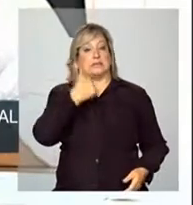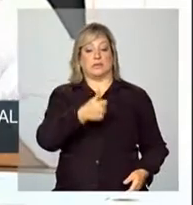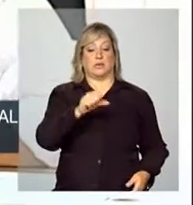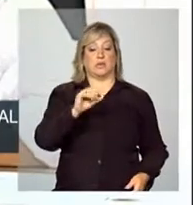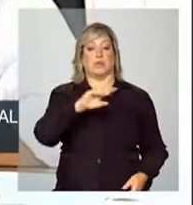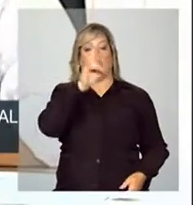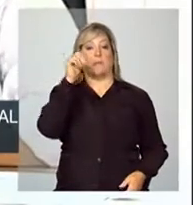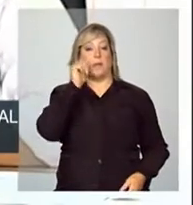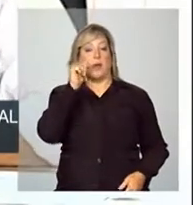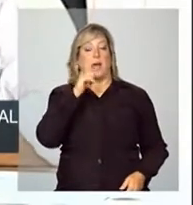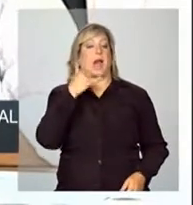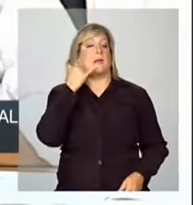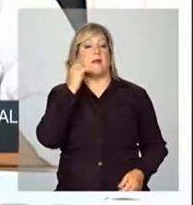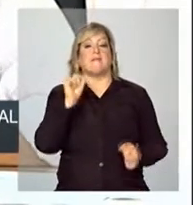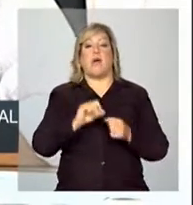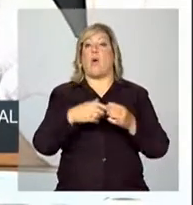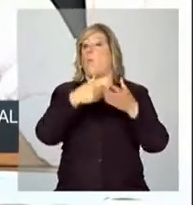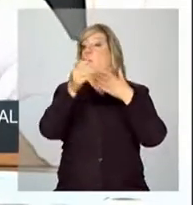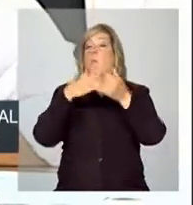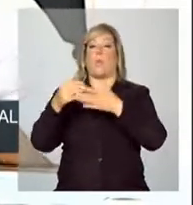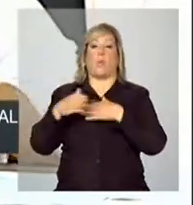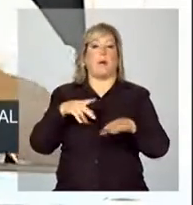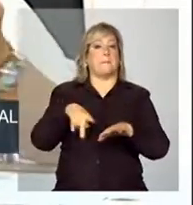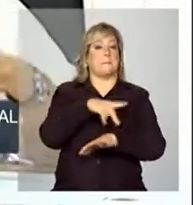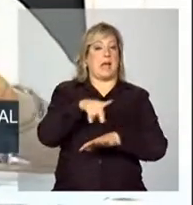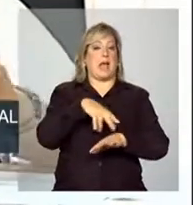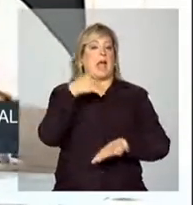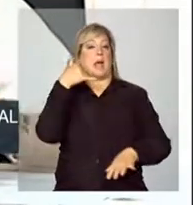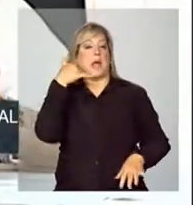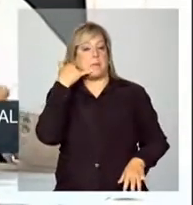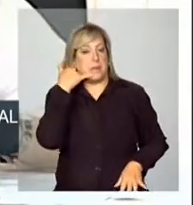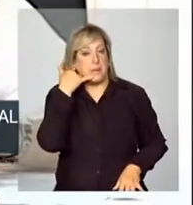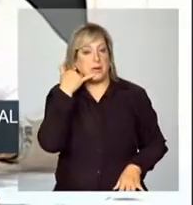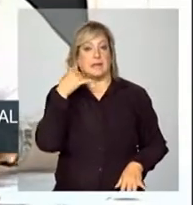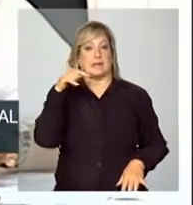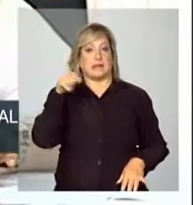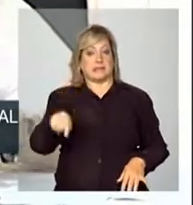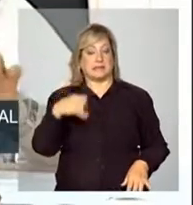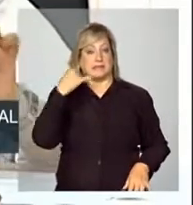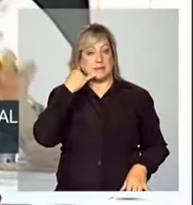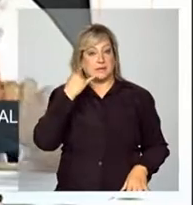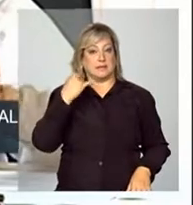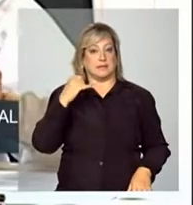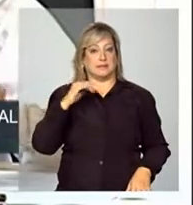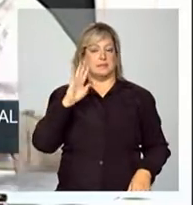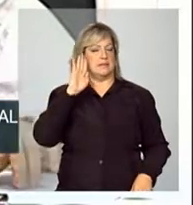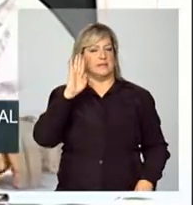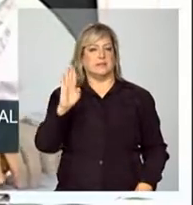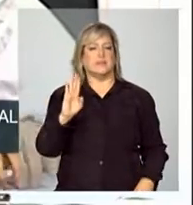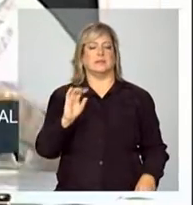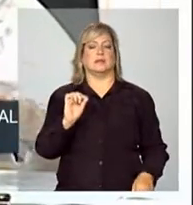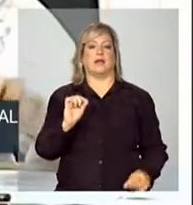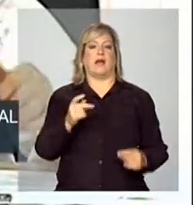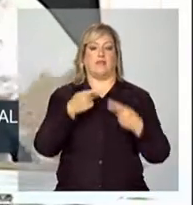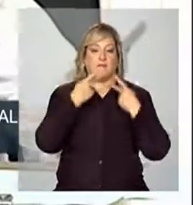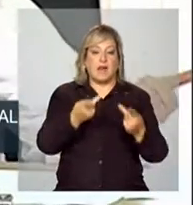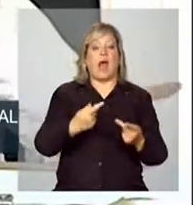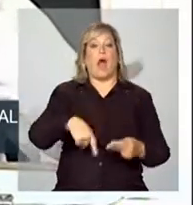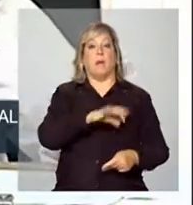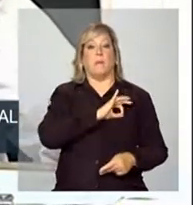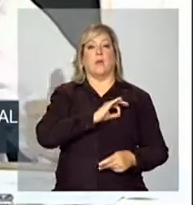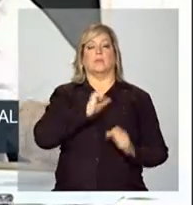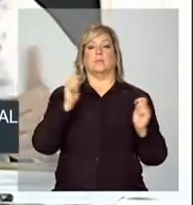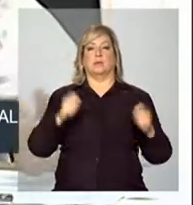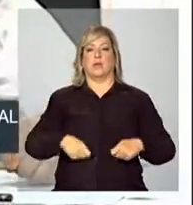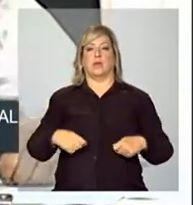falam fazem de qualquer país e só a partir deste telefonema desta denúncia que nós